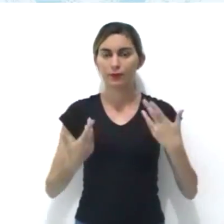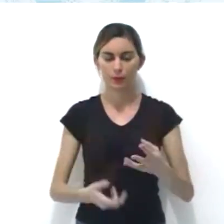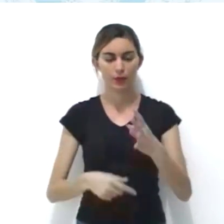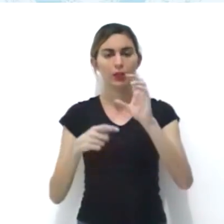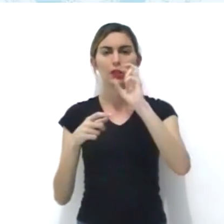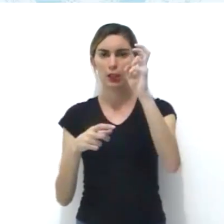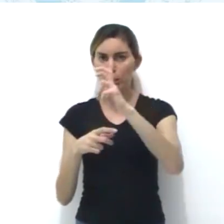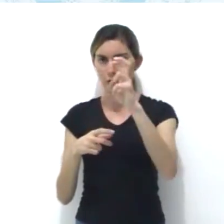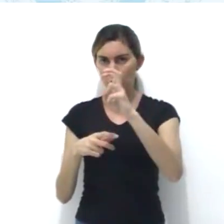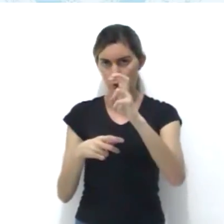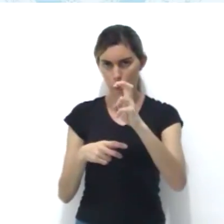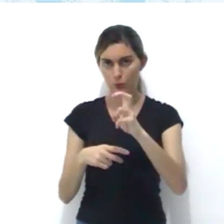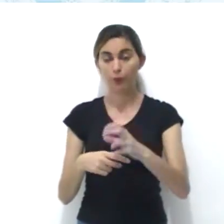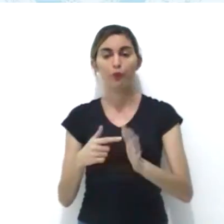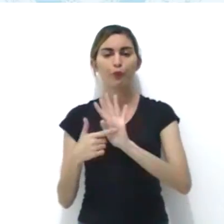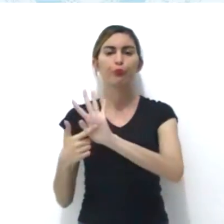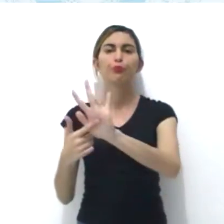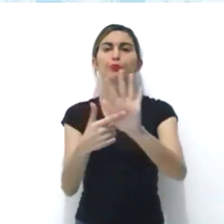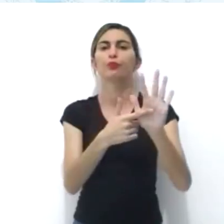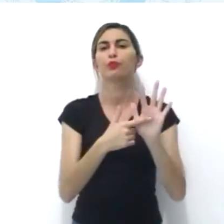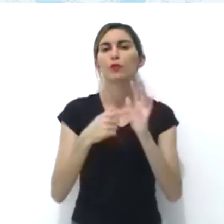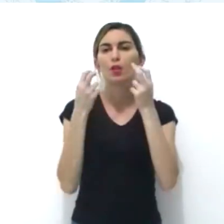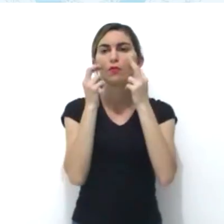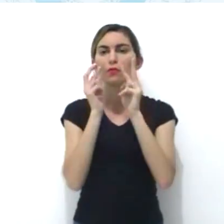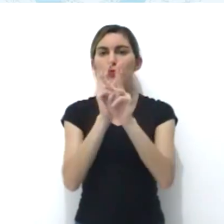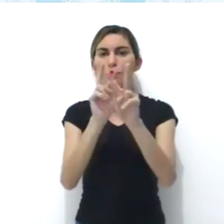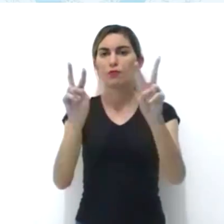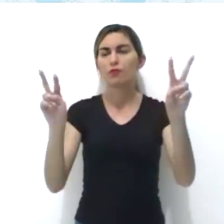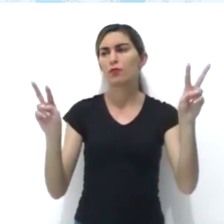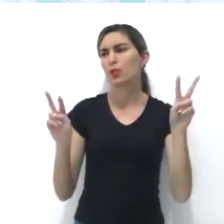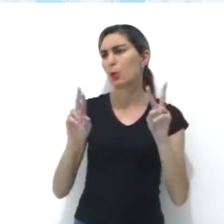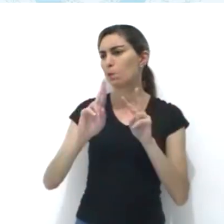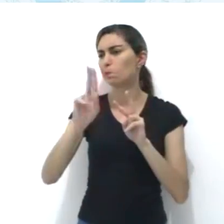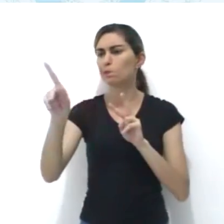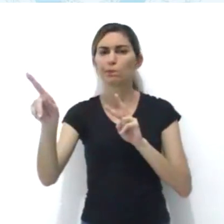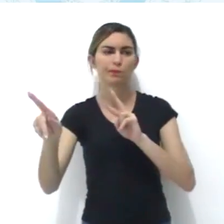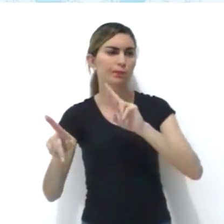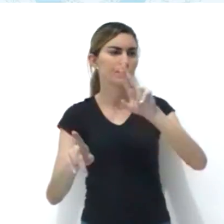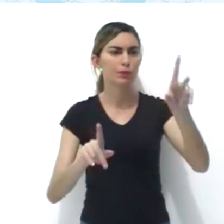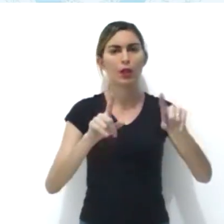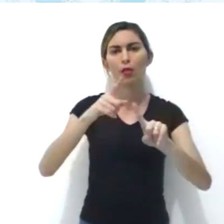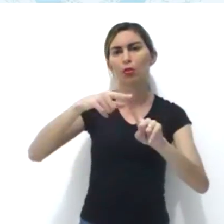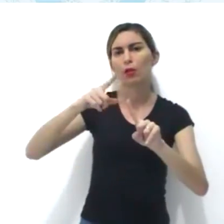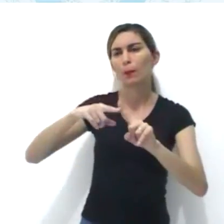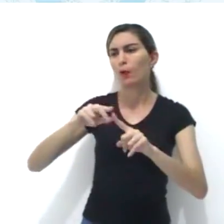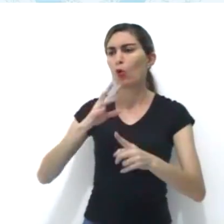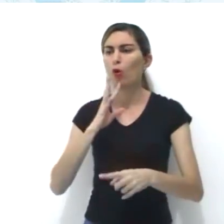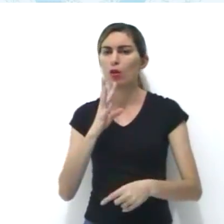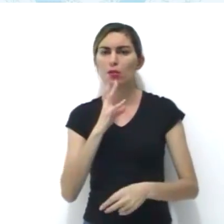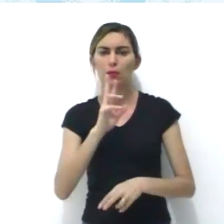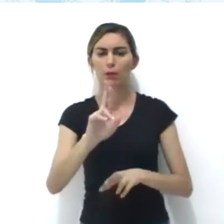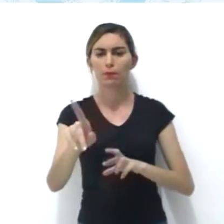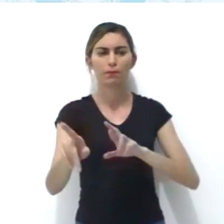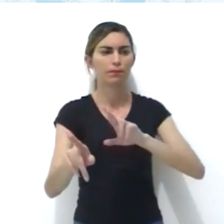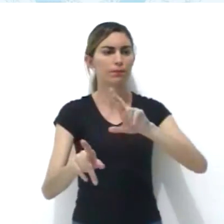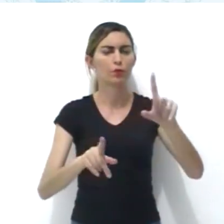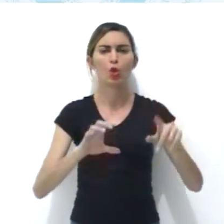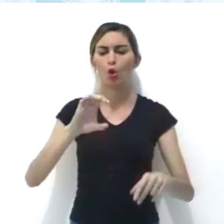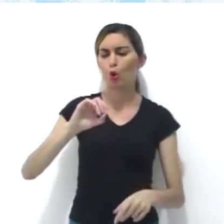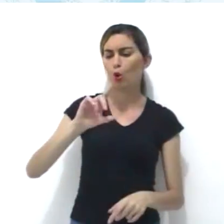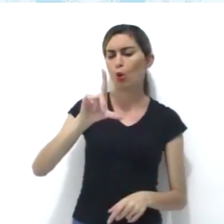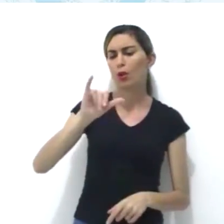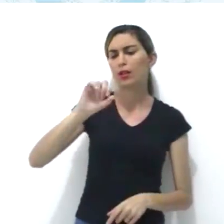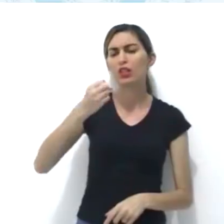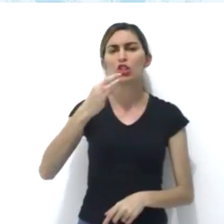divertido. Quinto objetivo, apresentar uma visão holística dos diferentes tipos de conhecimento. O que é isso, Alessandra?